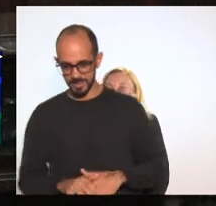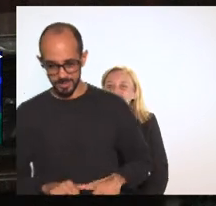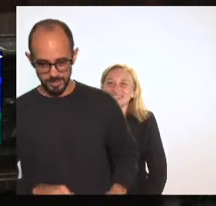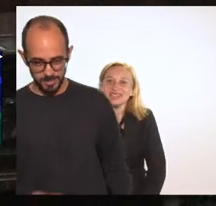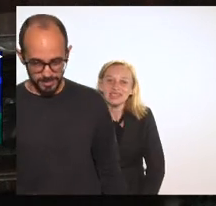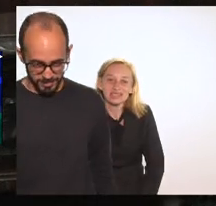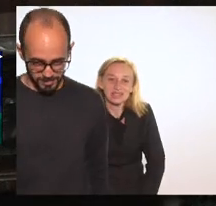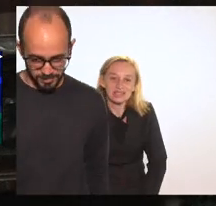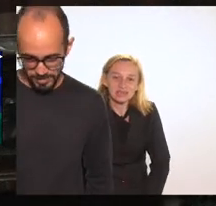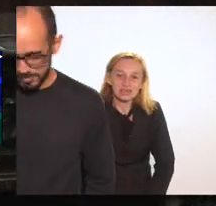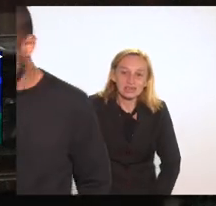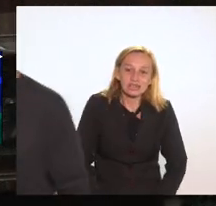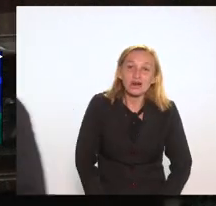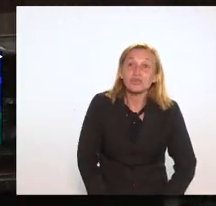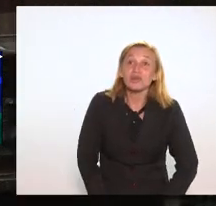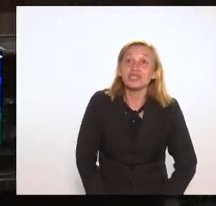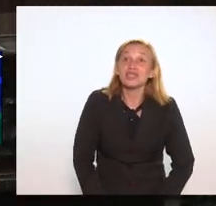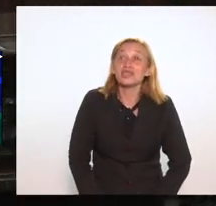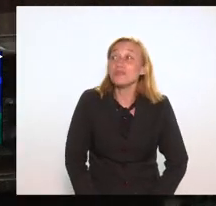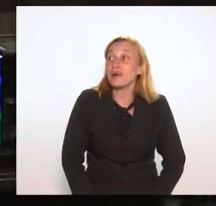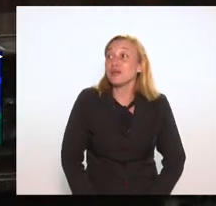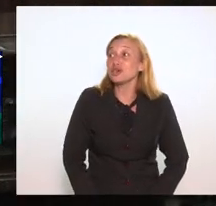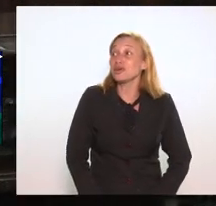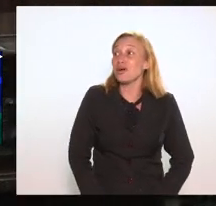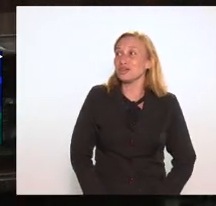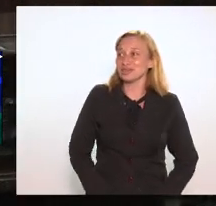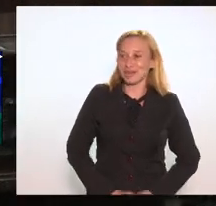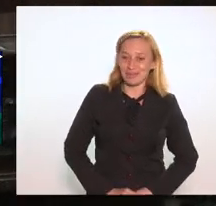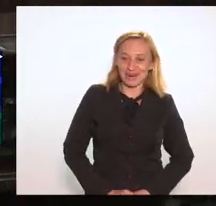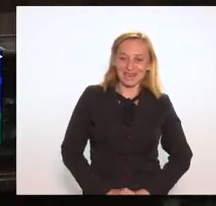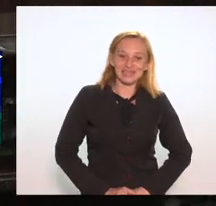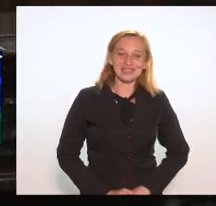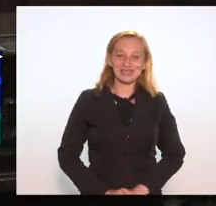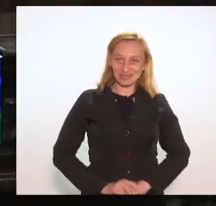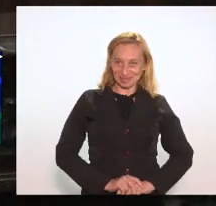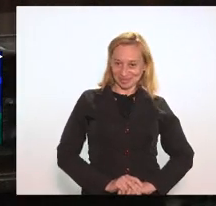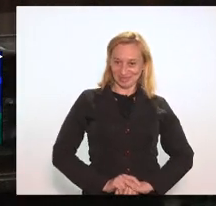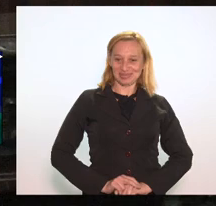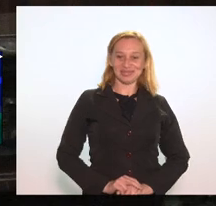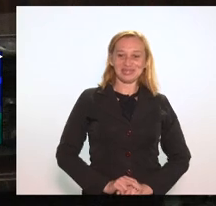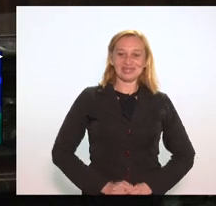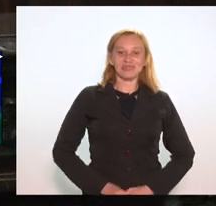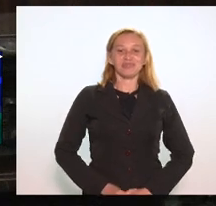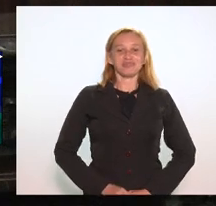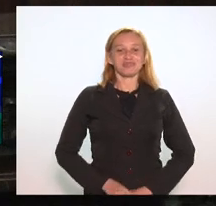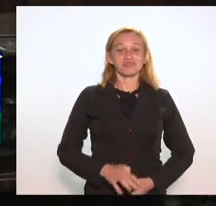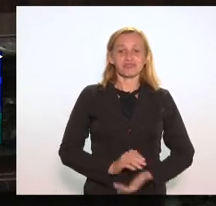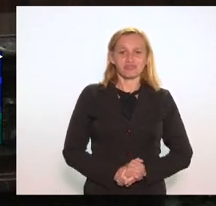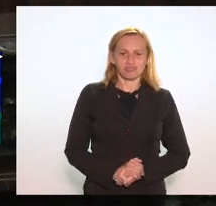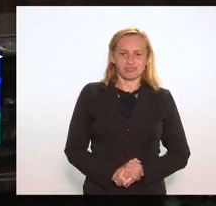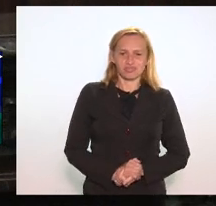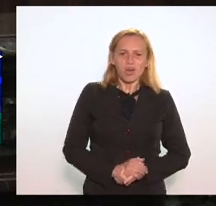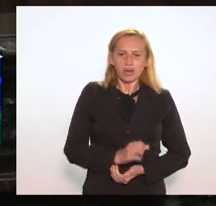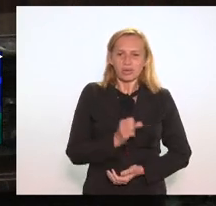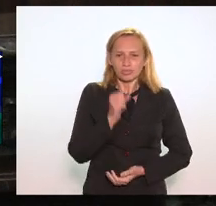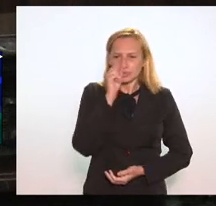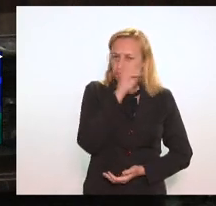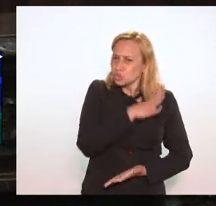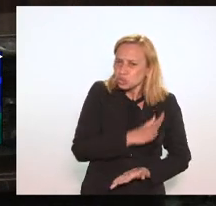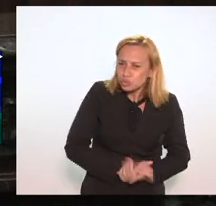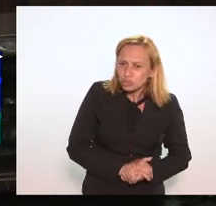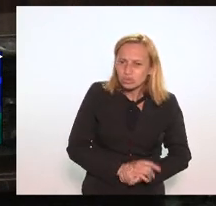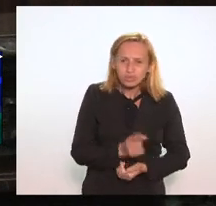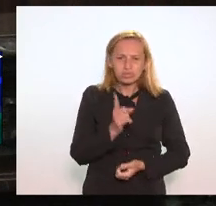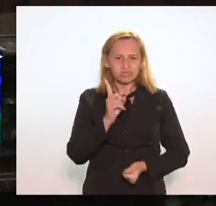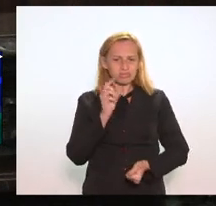acha divisor ela não pode ser tão simplista entre essenciais e não essenciais de uma barbaridade em que